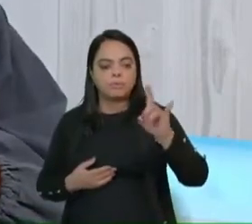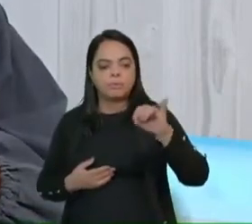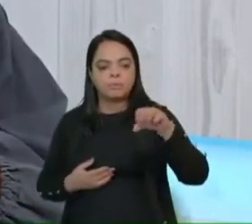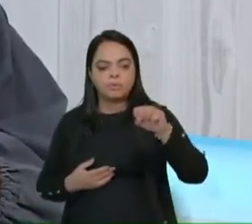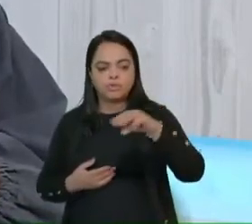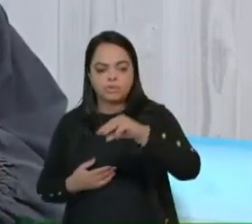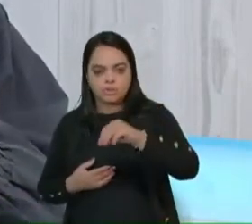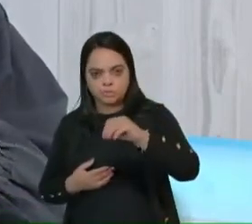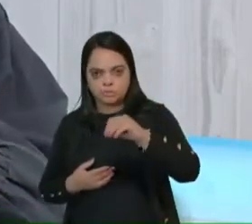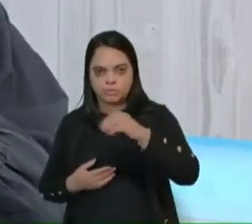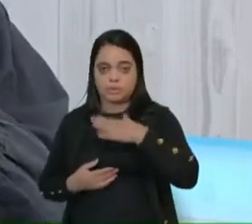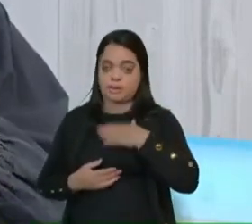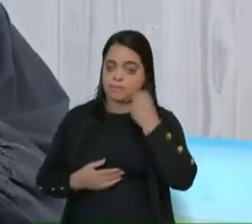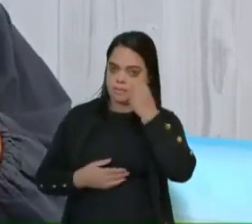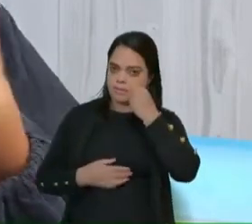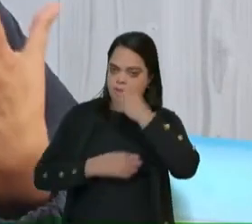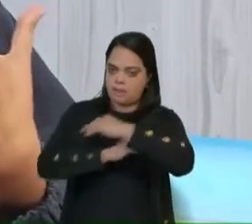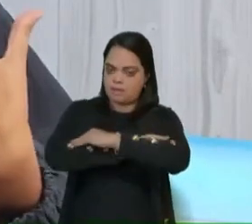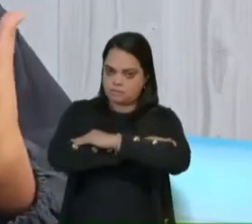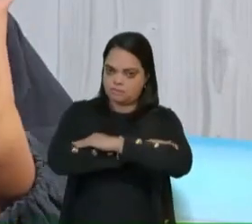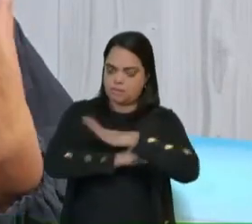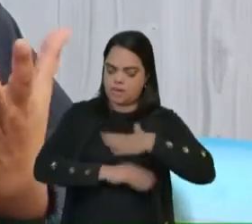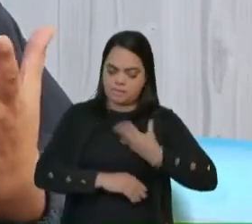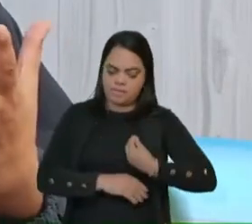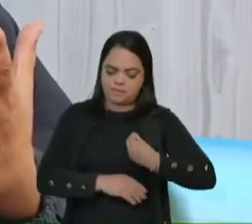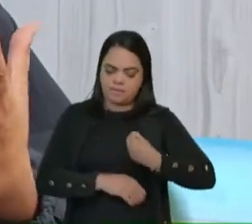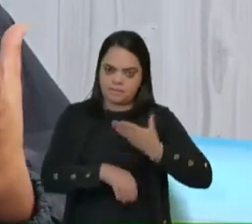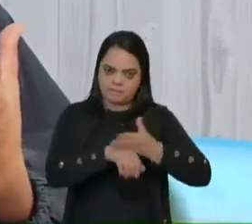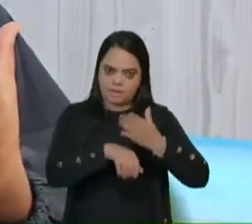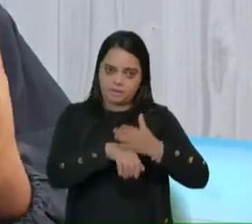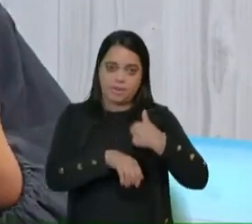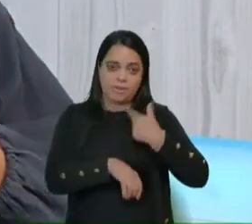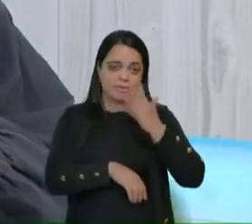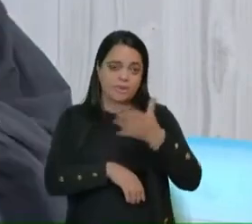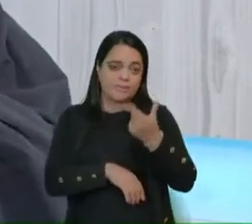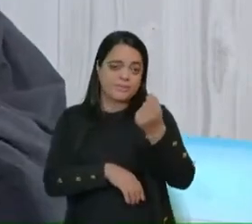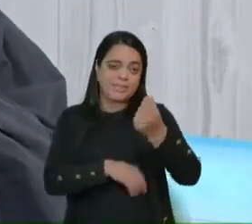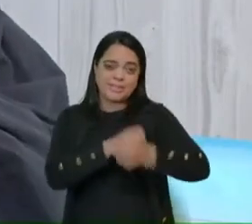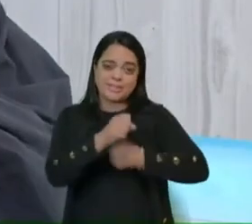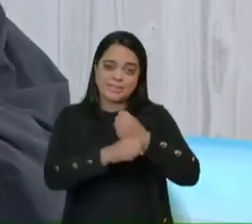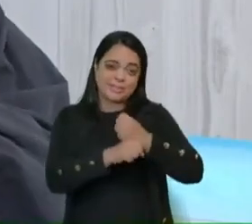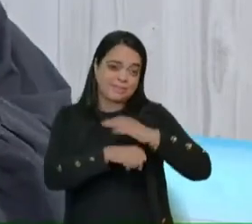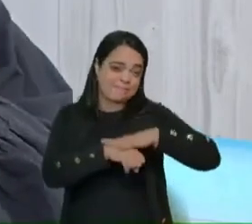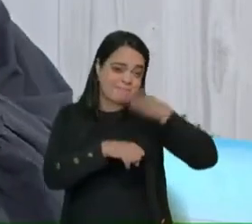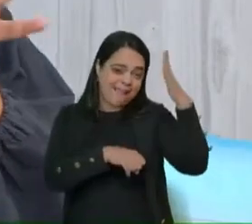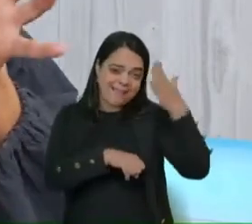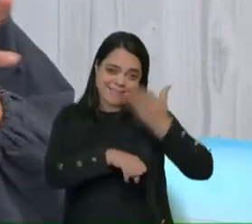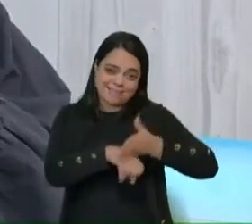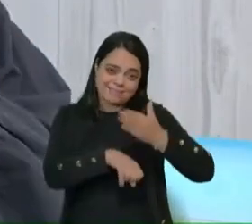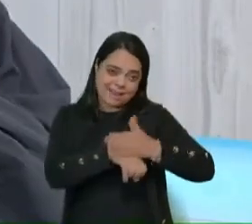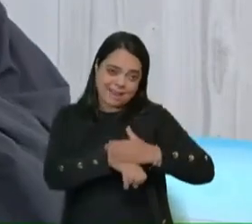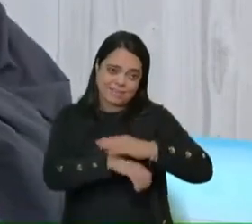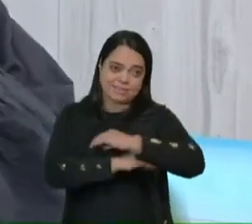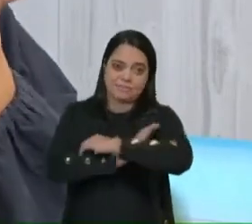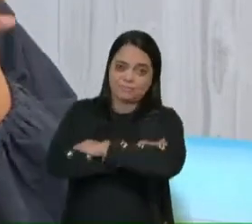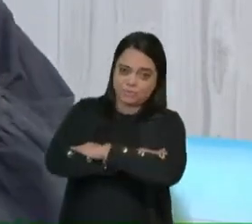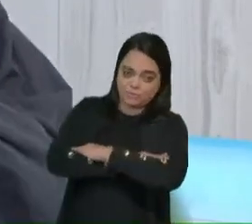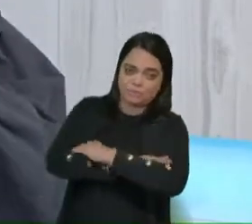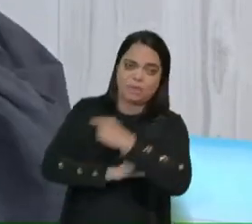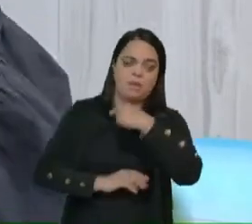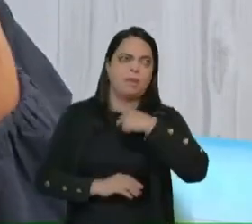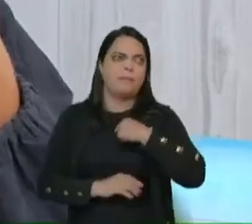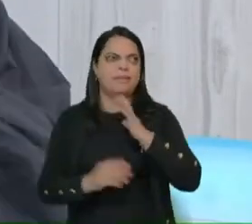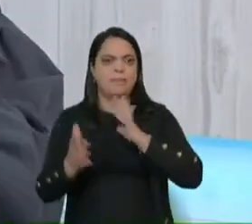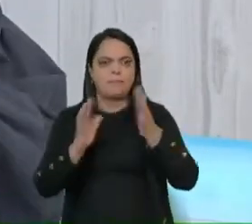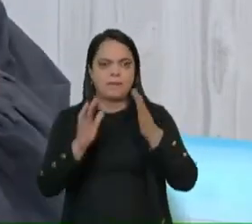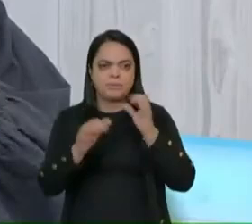experiência né que eu tenho de vida e de prática eu tenho mais de 20 anos de prática Na verdade tem mais mas eu fiquei uns 8 anos procurando